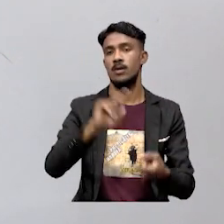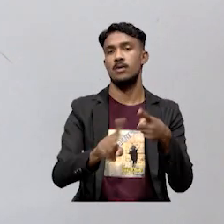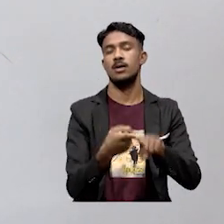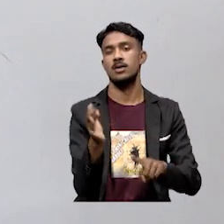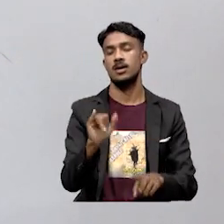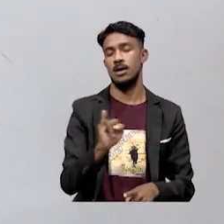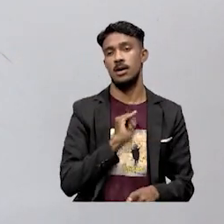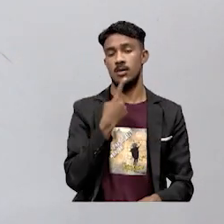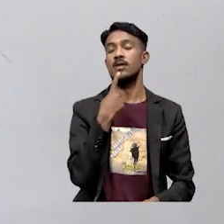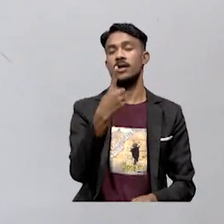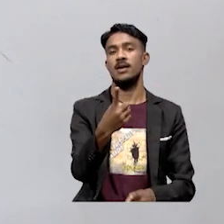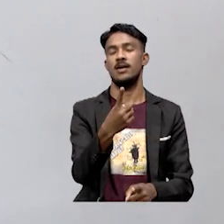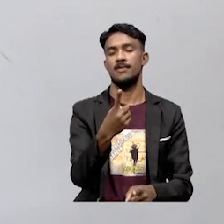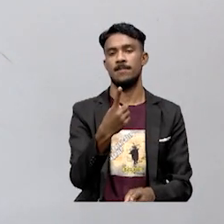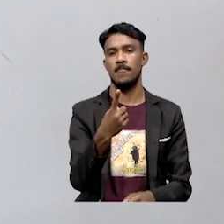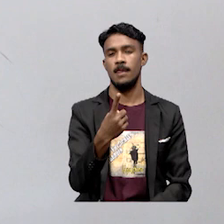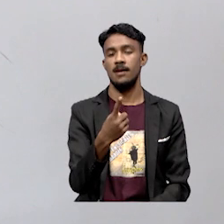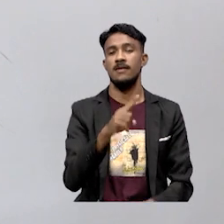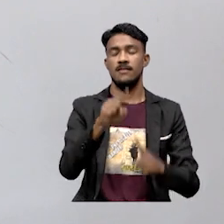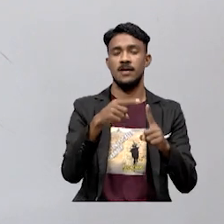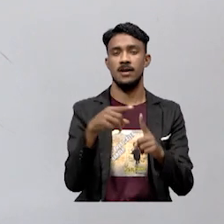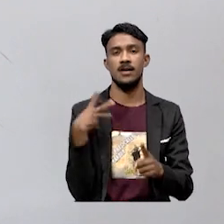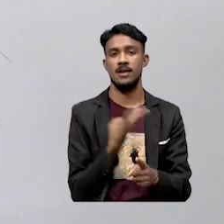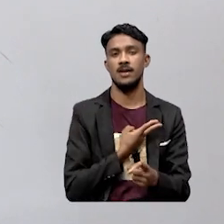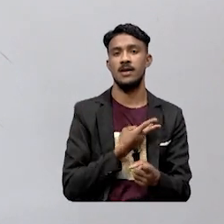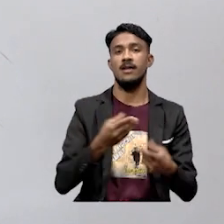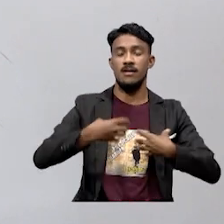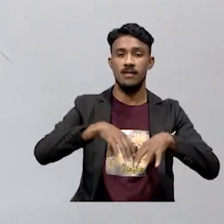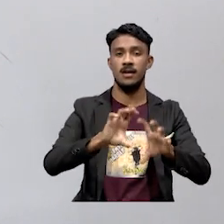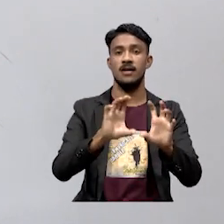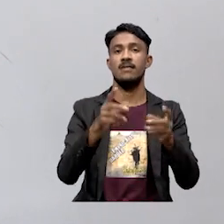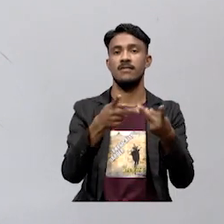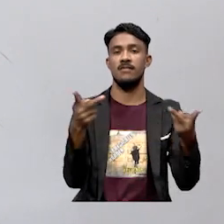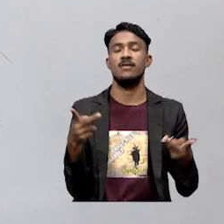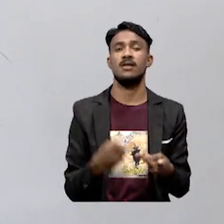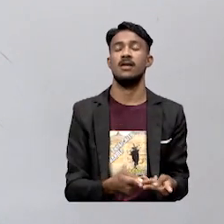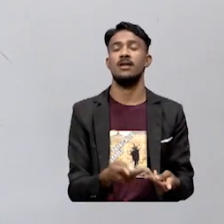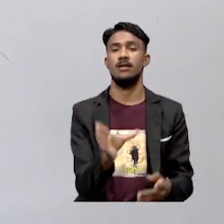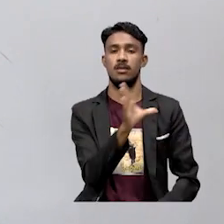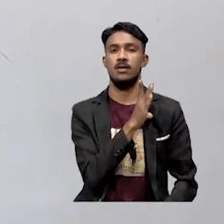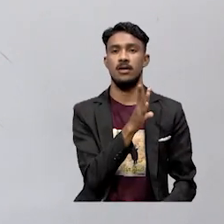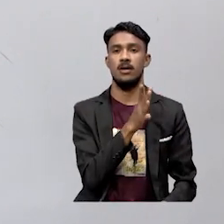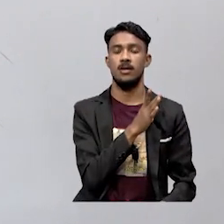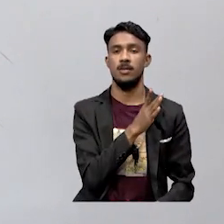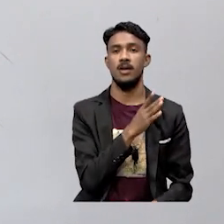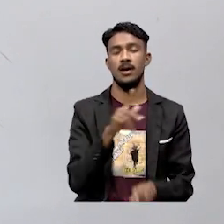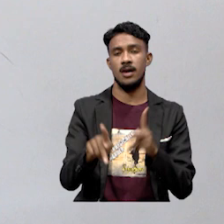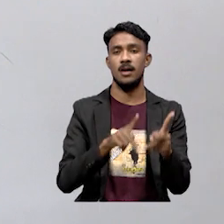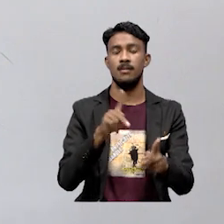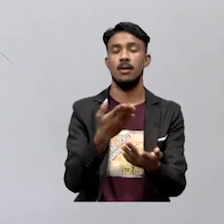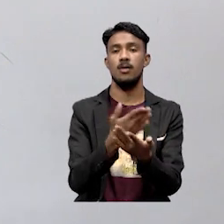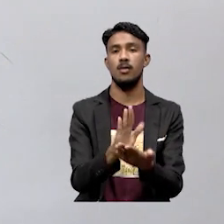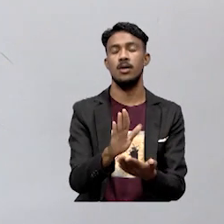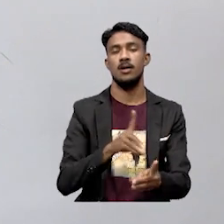tidak tama ita kuar fang ya fati ne atu garantia ba consumidor ne direto.